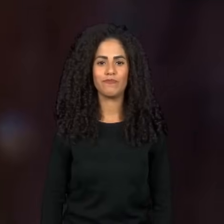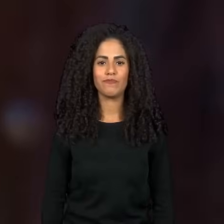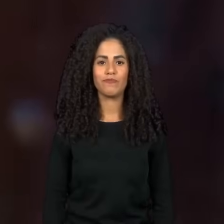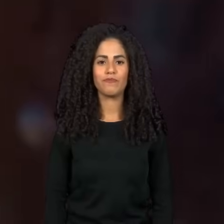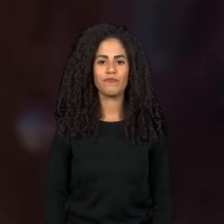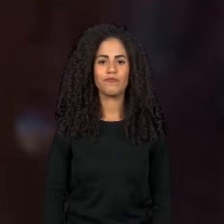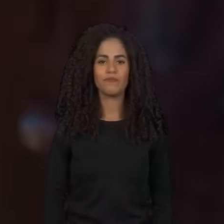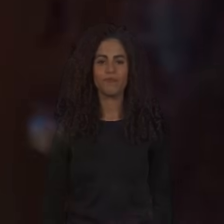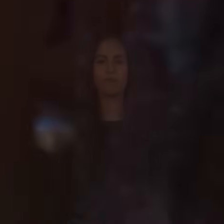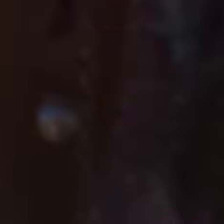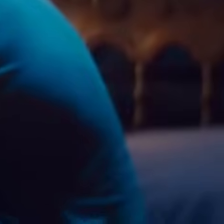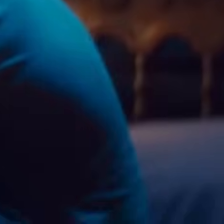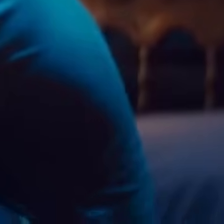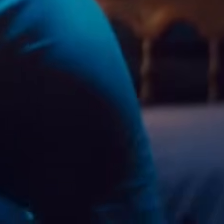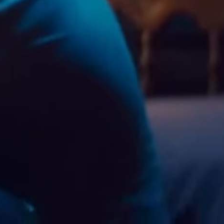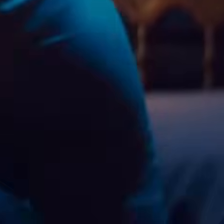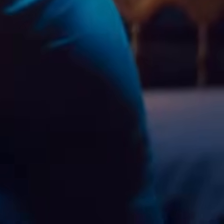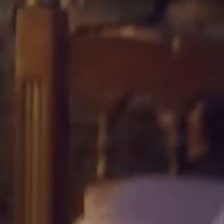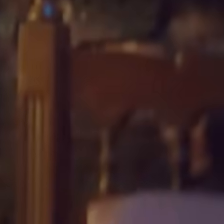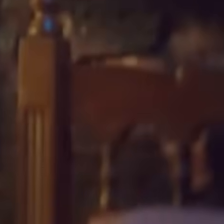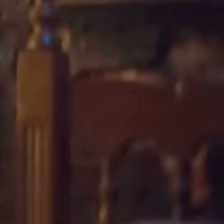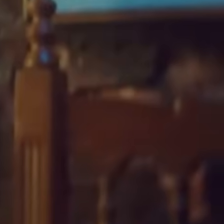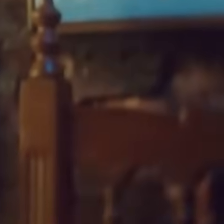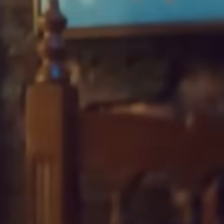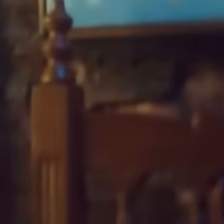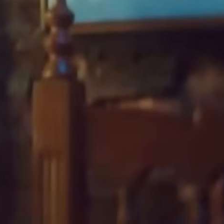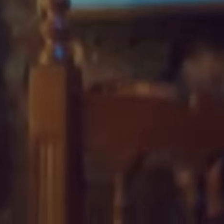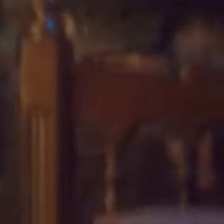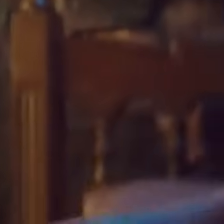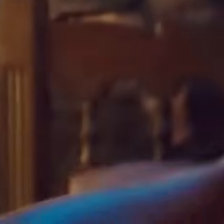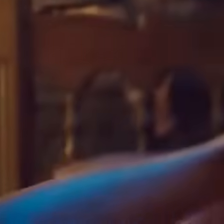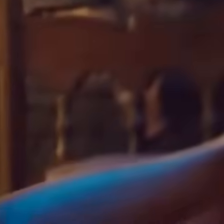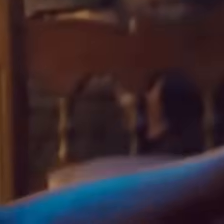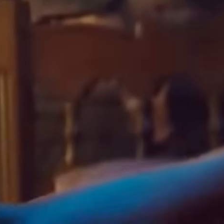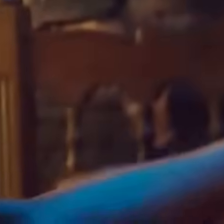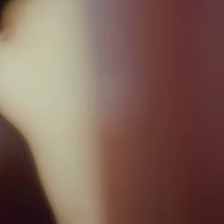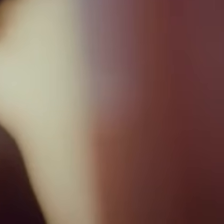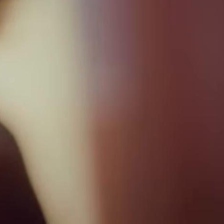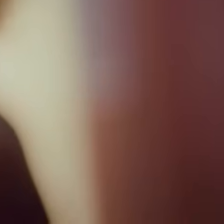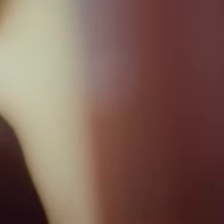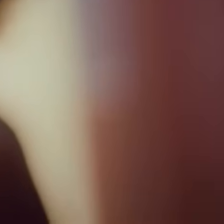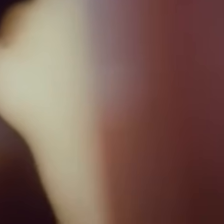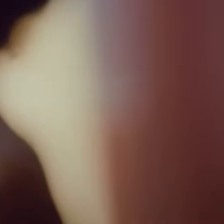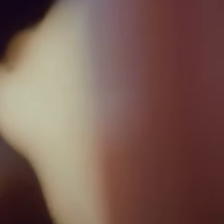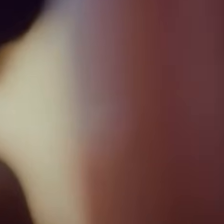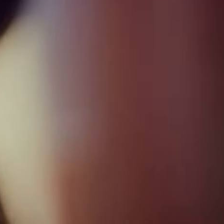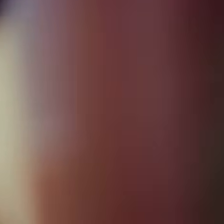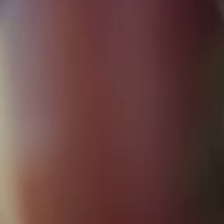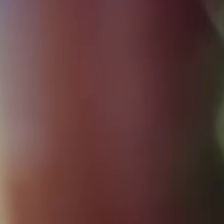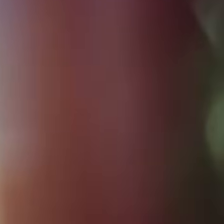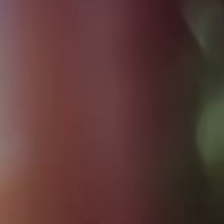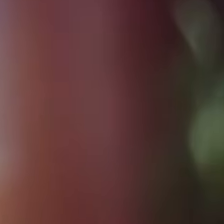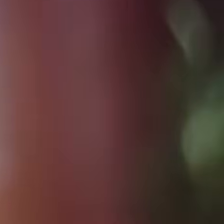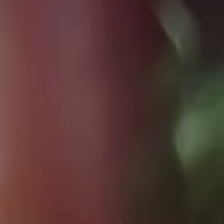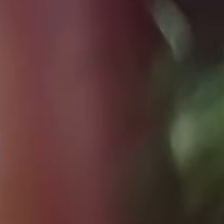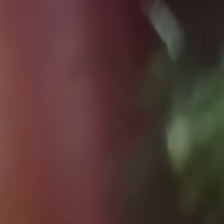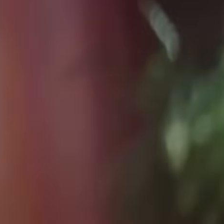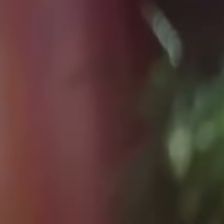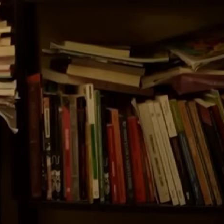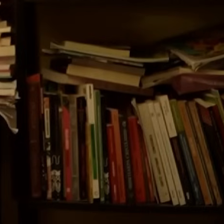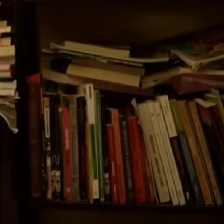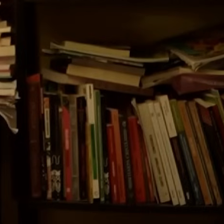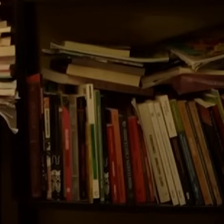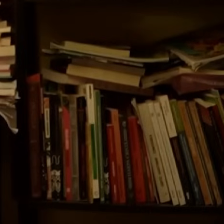pela metade, baby. Você fala que tá mal, mas não quer saber o que eu sinto. Eu só te falo o que é